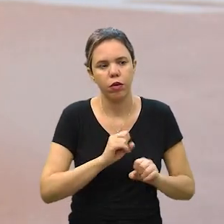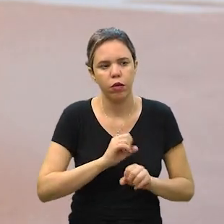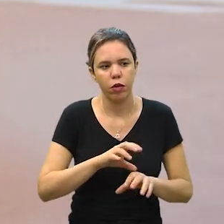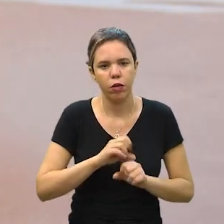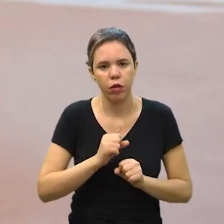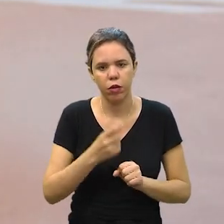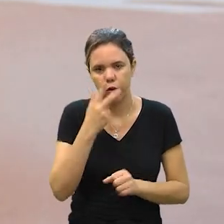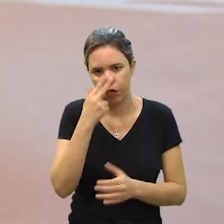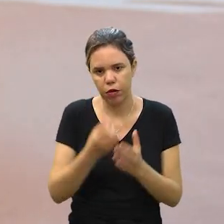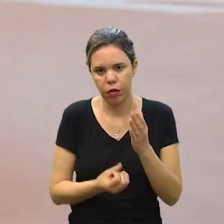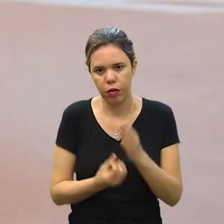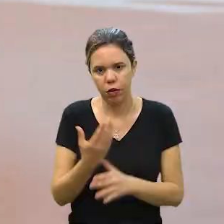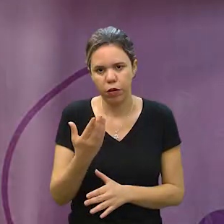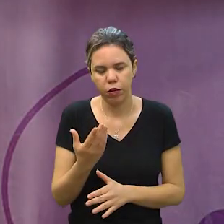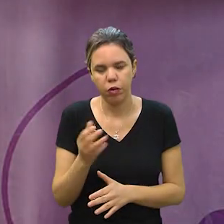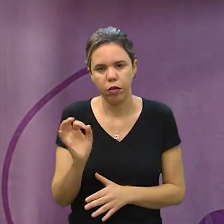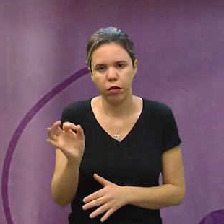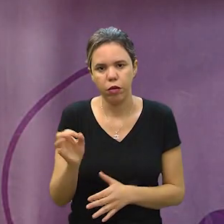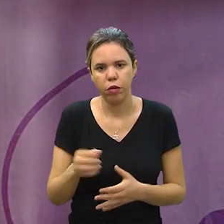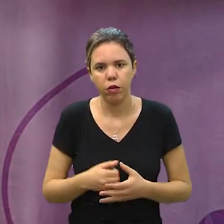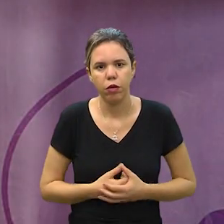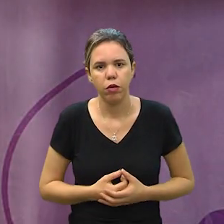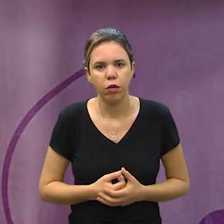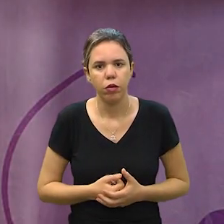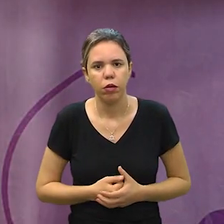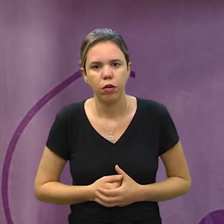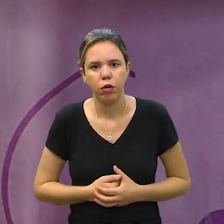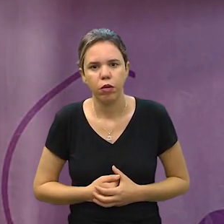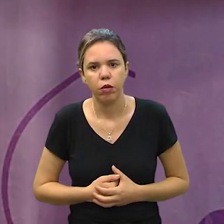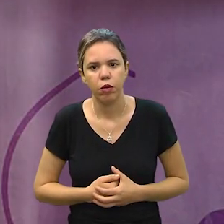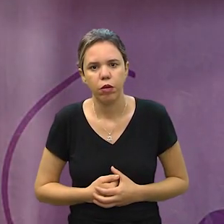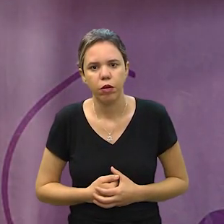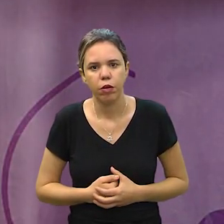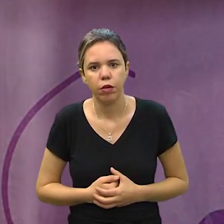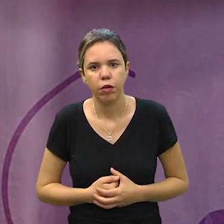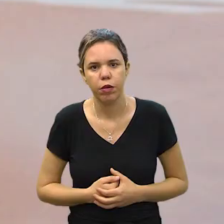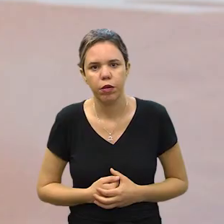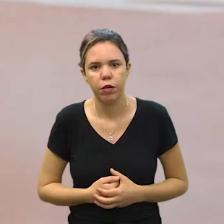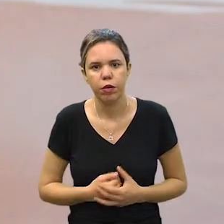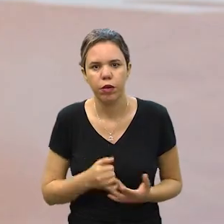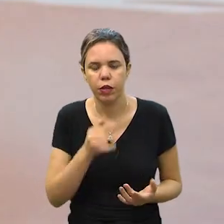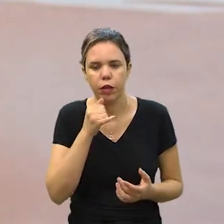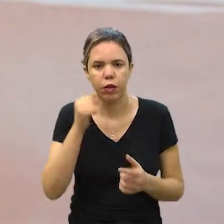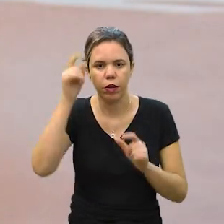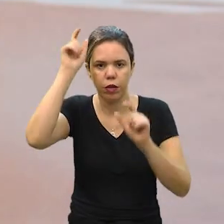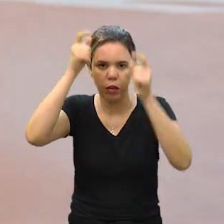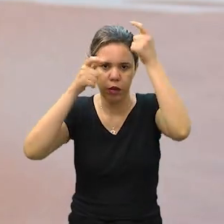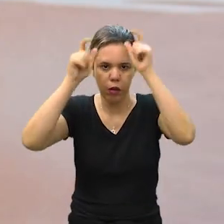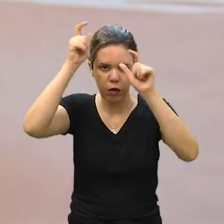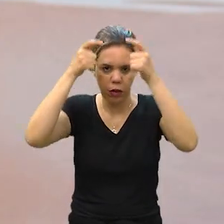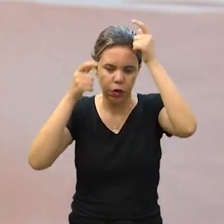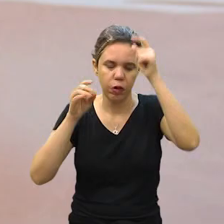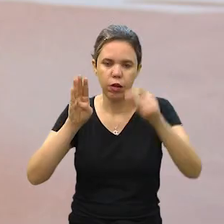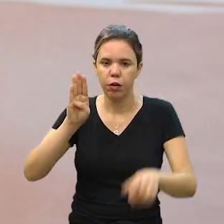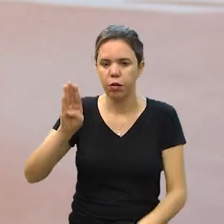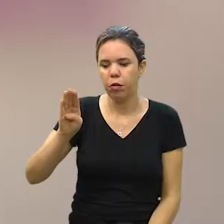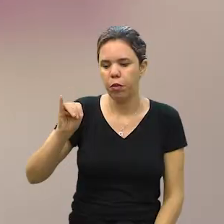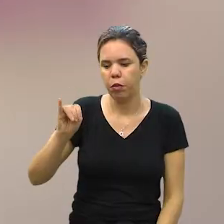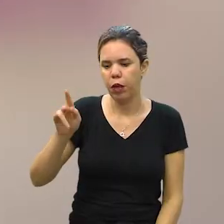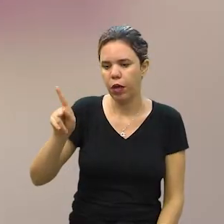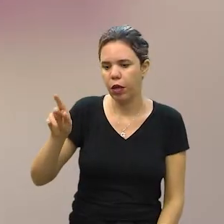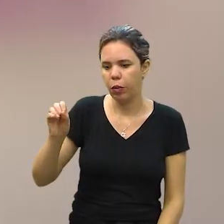doenças aparecerem. Com certeza, com certeza. Assim como o transtorno bipolar